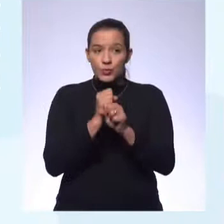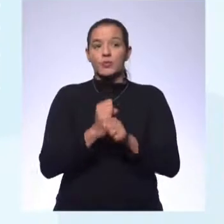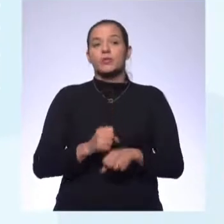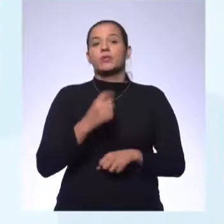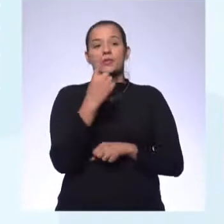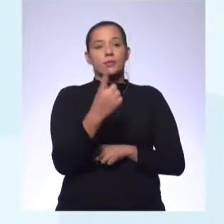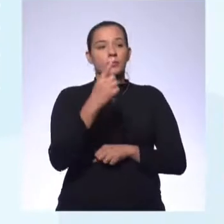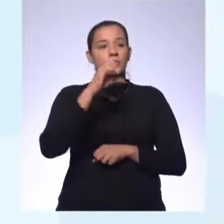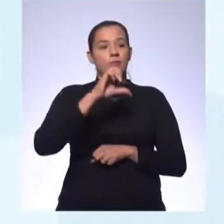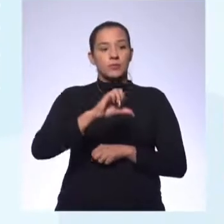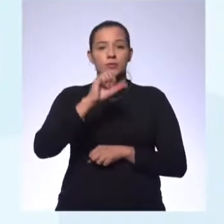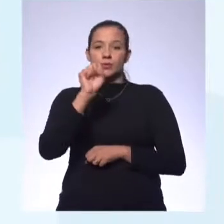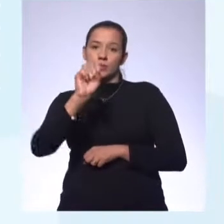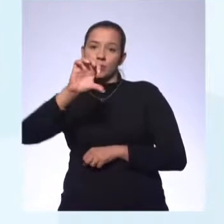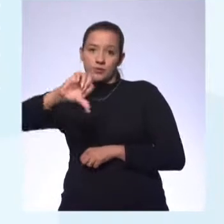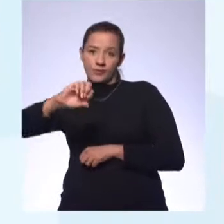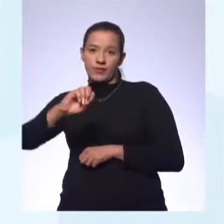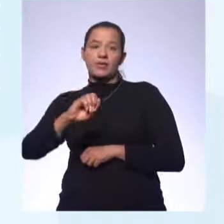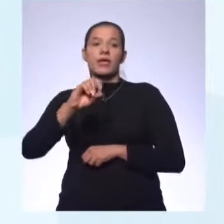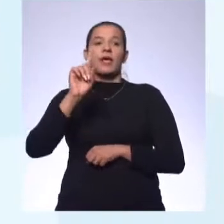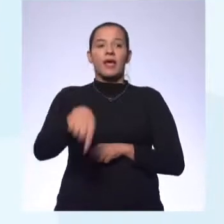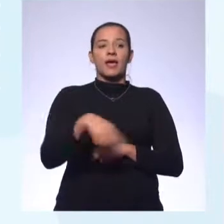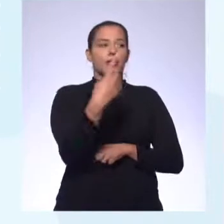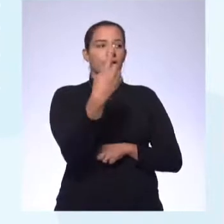era de